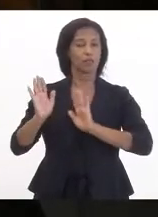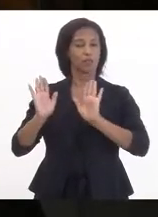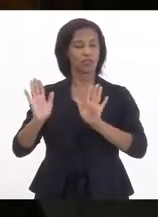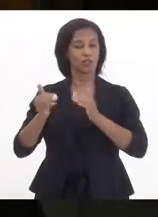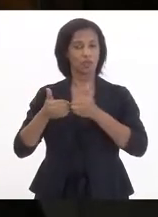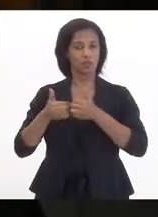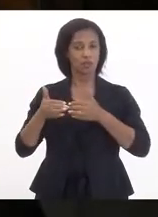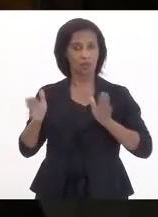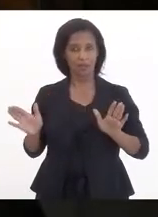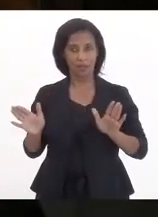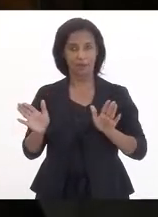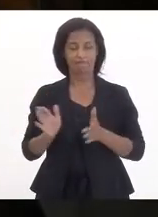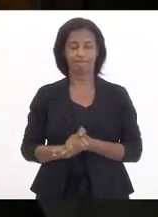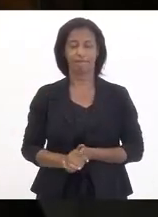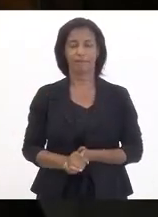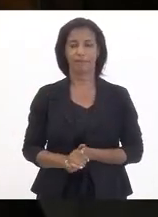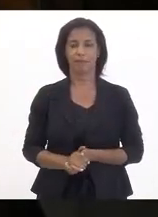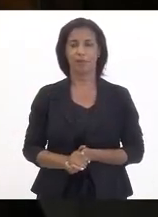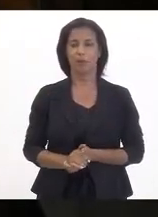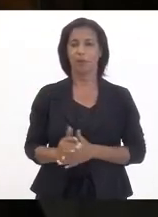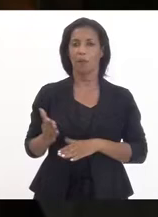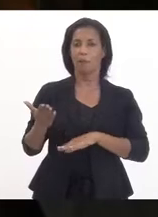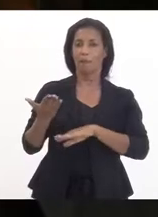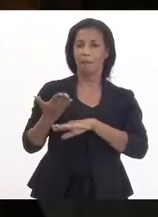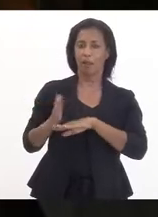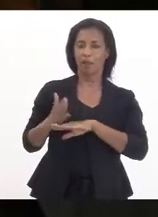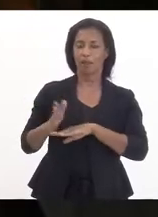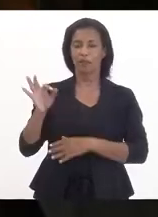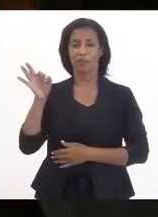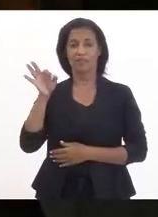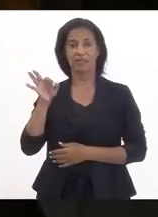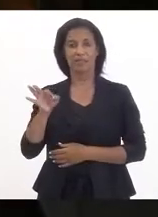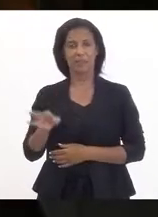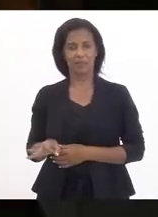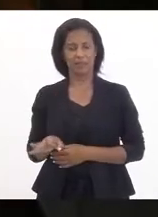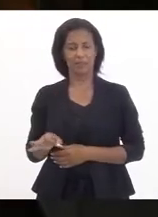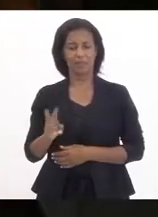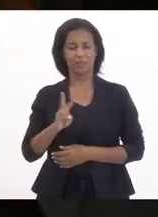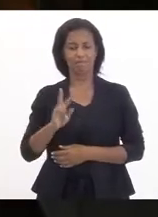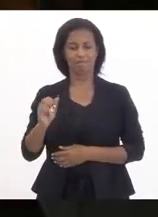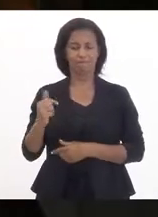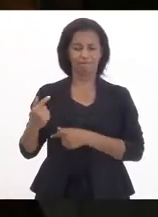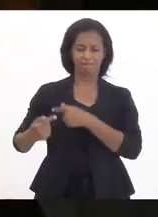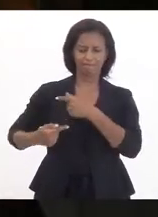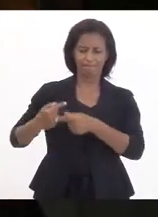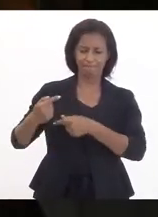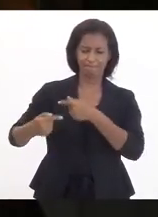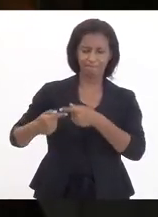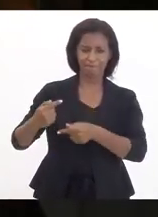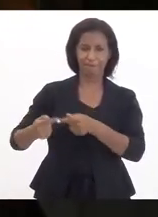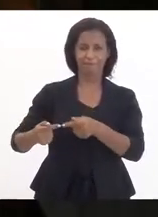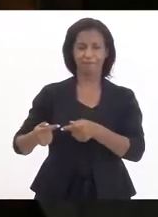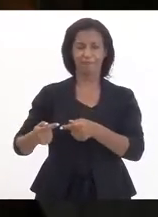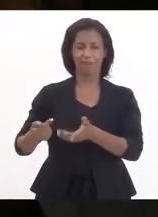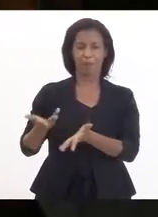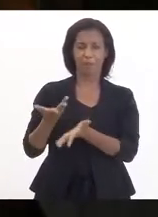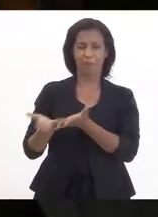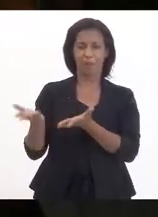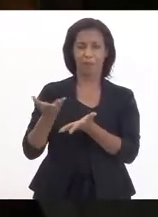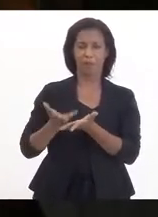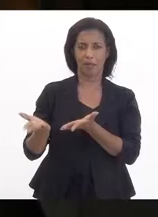abre com praticamente a certeza que vai gerar pilhas e pilhas de